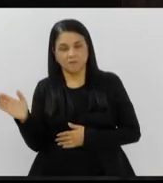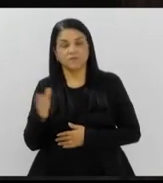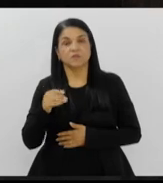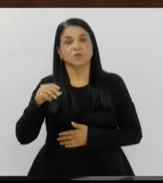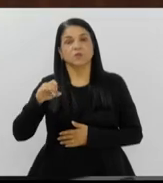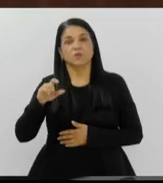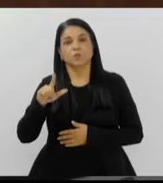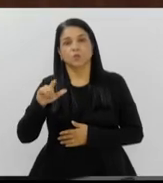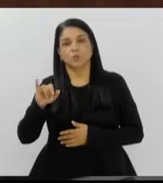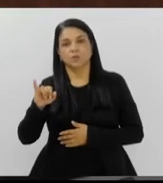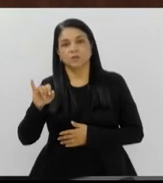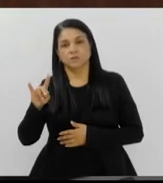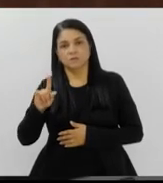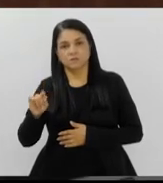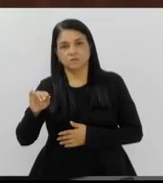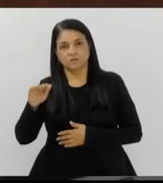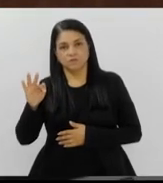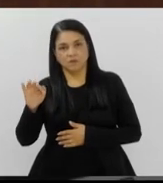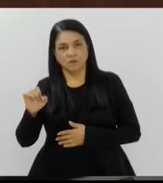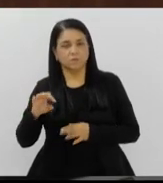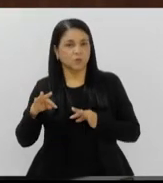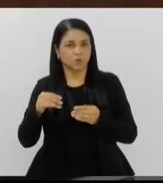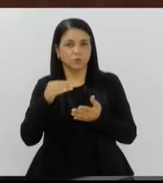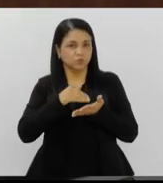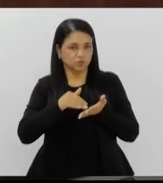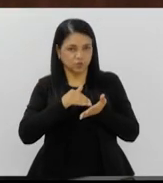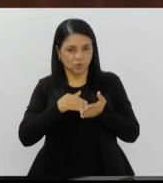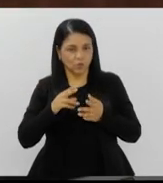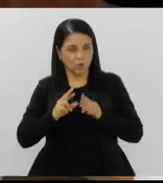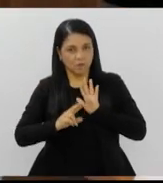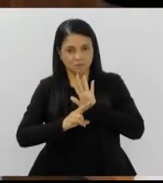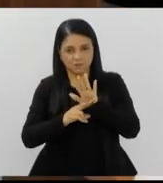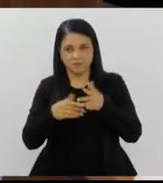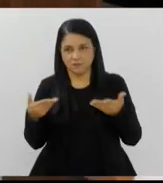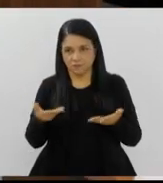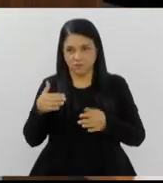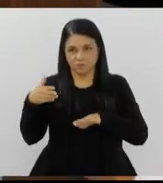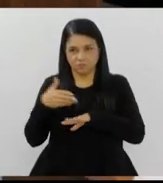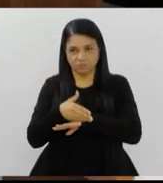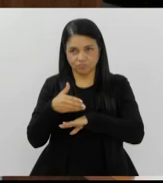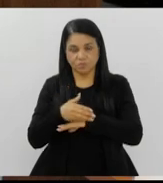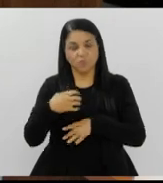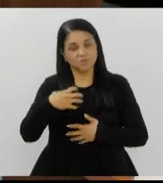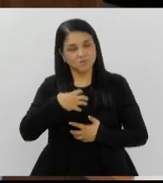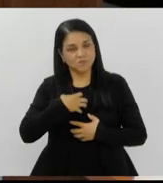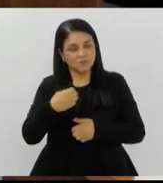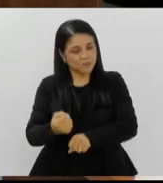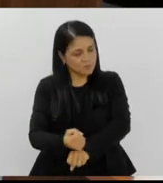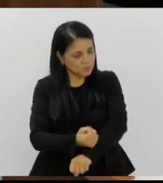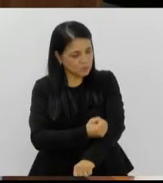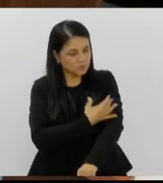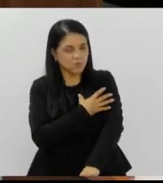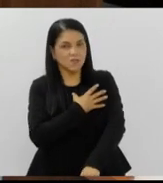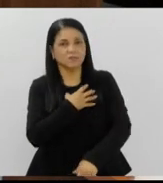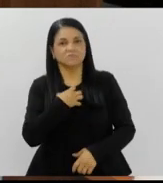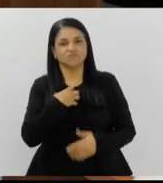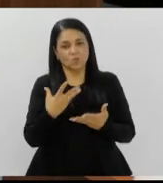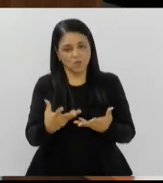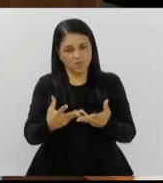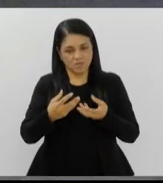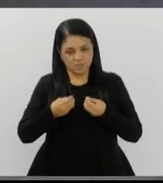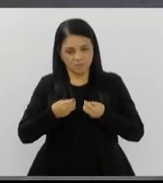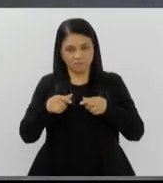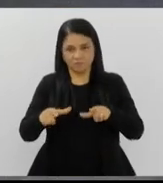Gilza, Bruna, enfim. Eu me sinto extremamente emocionada com o recebimento